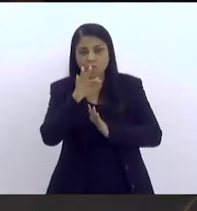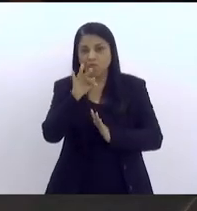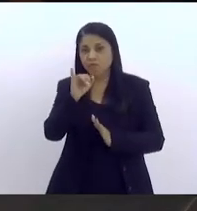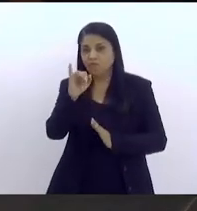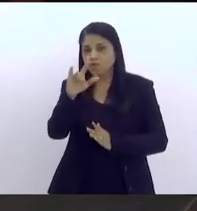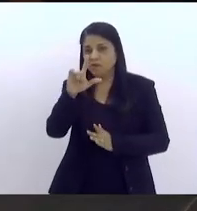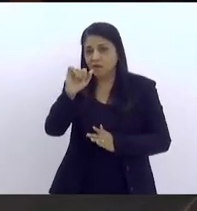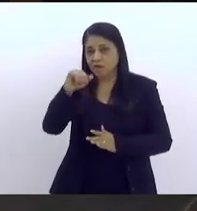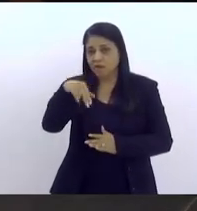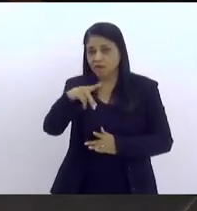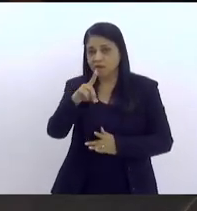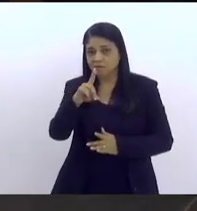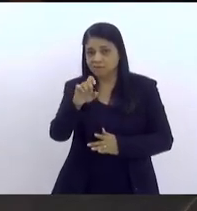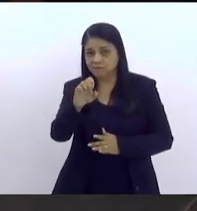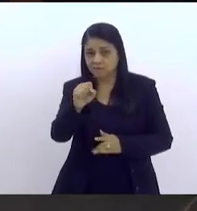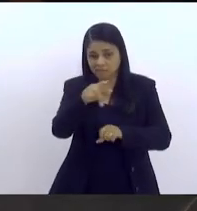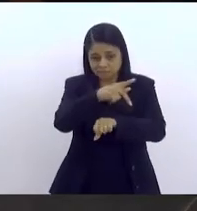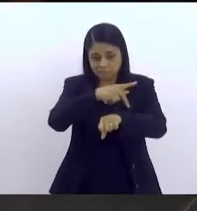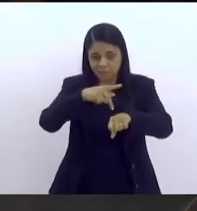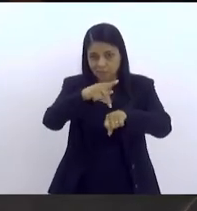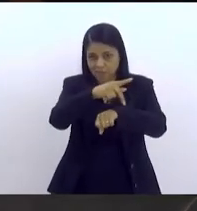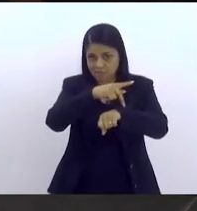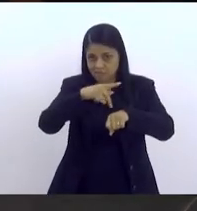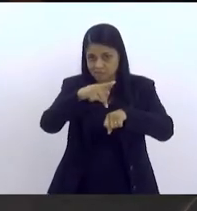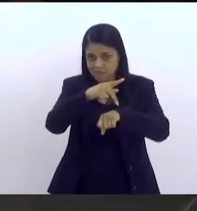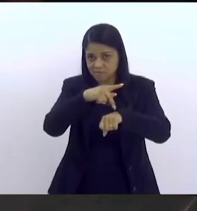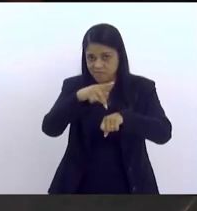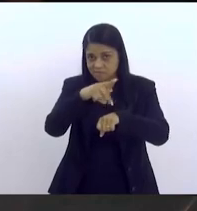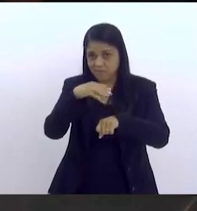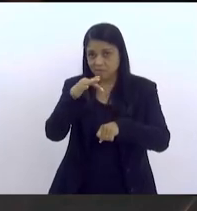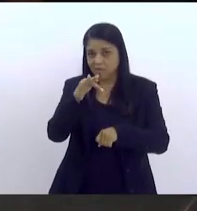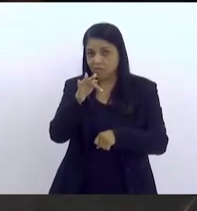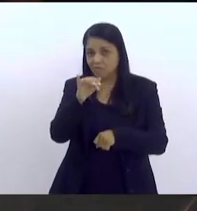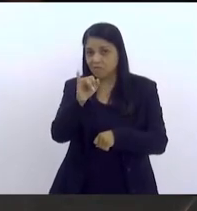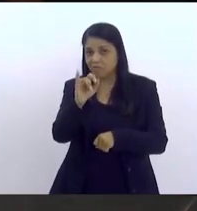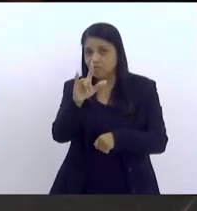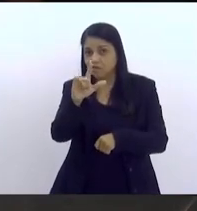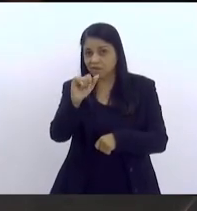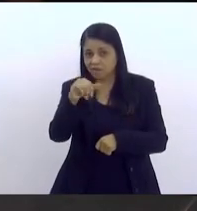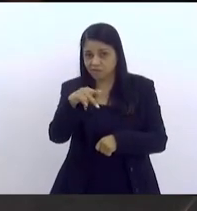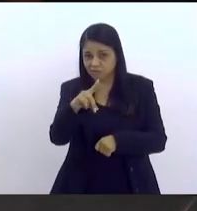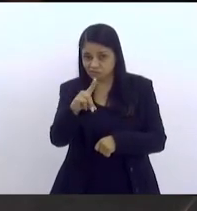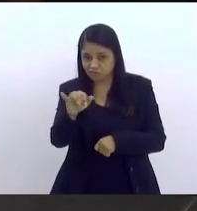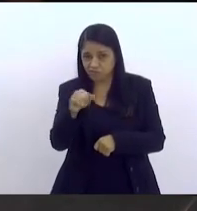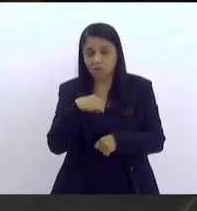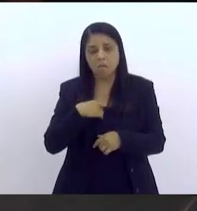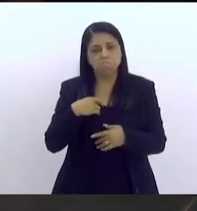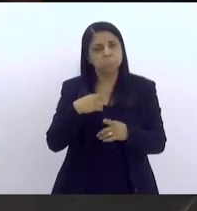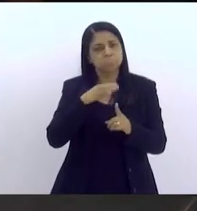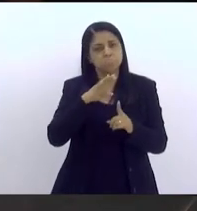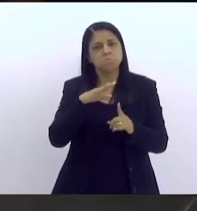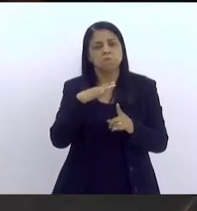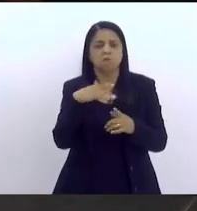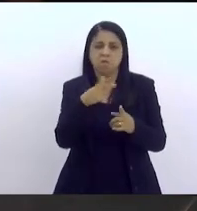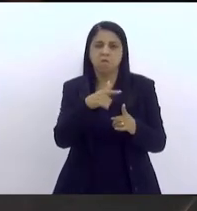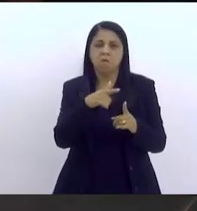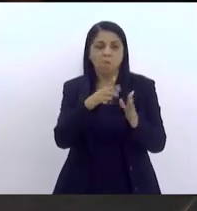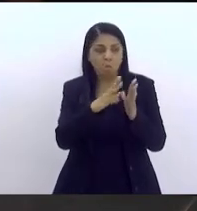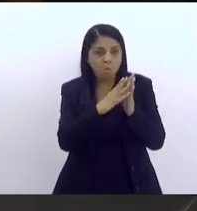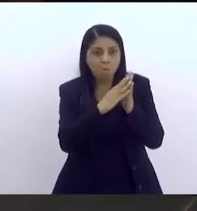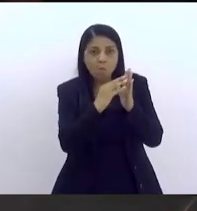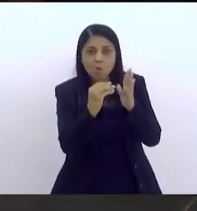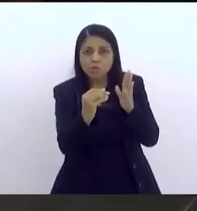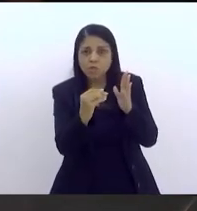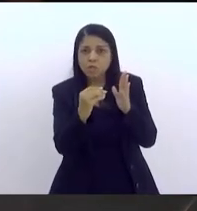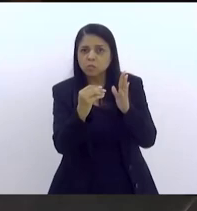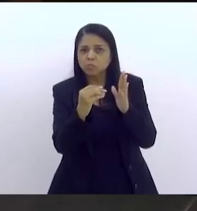Você sabe como modelo escolar da Finlândia é um vencendo bastante elogiado assim e é um modelo que não abre mão